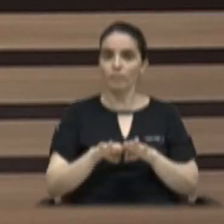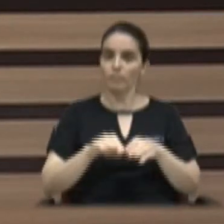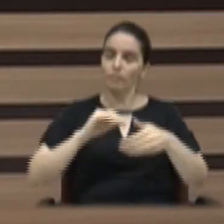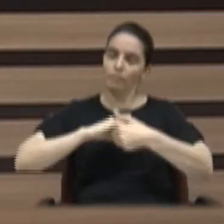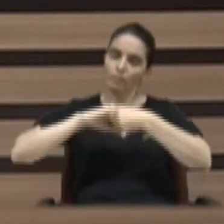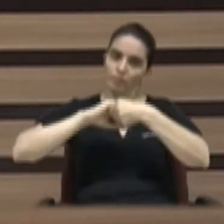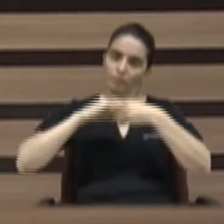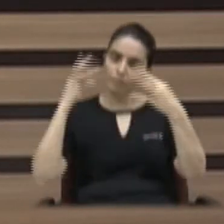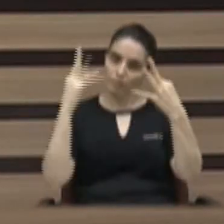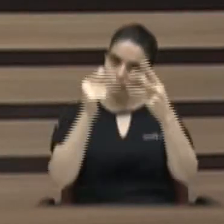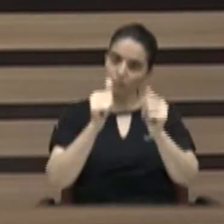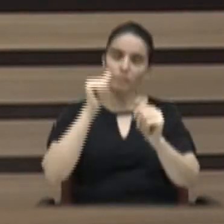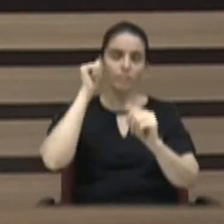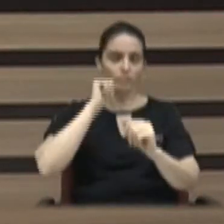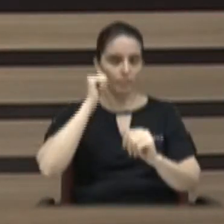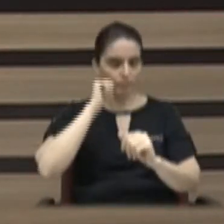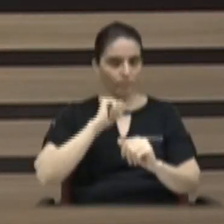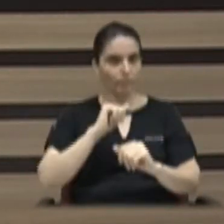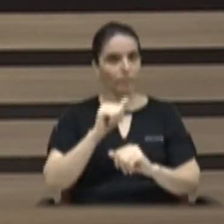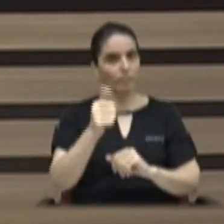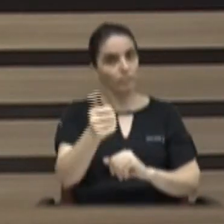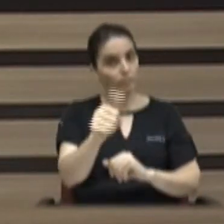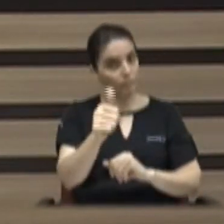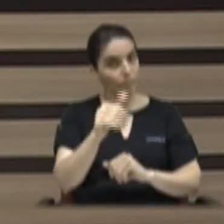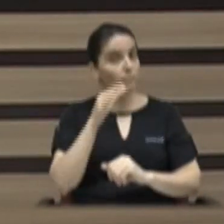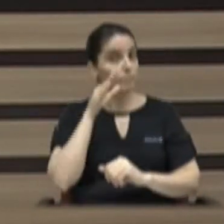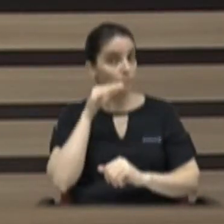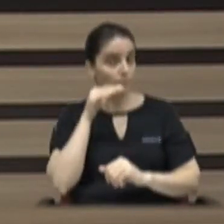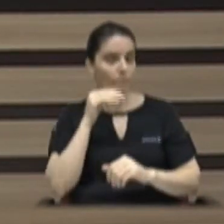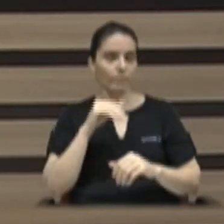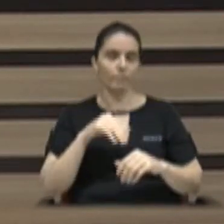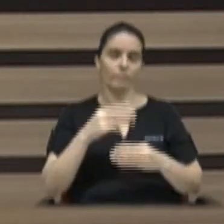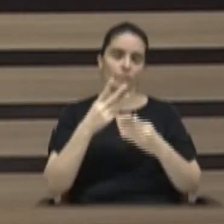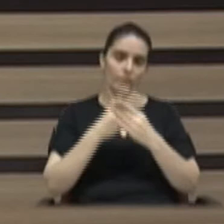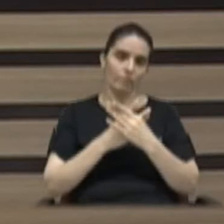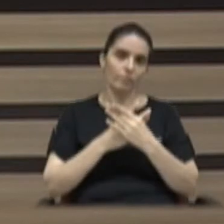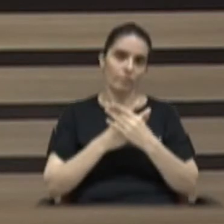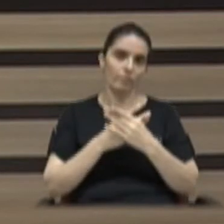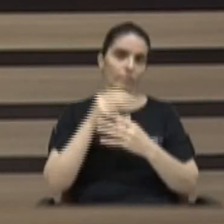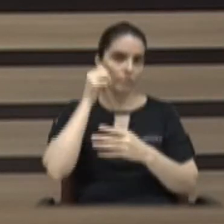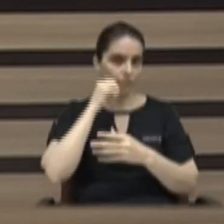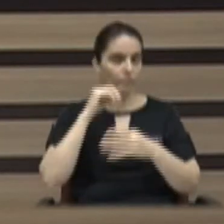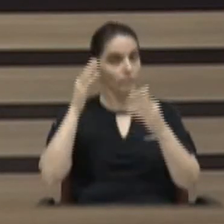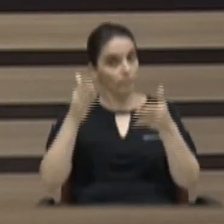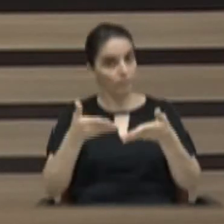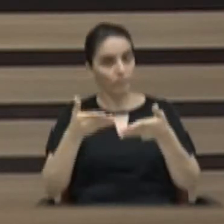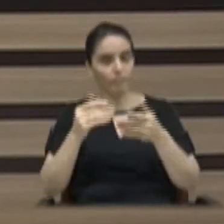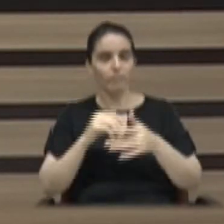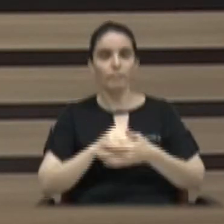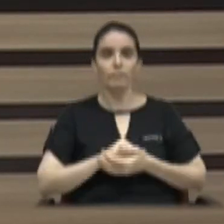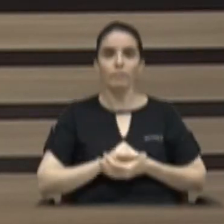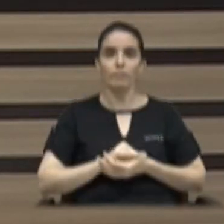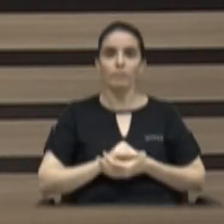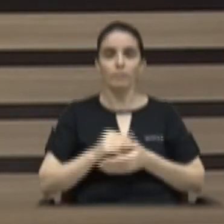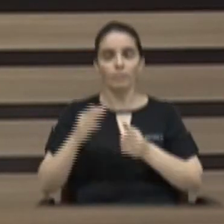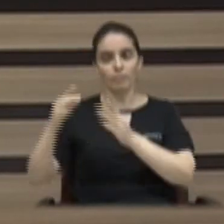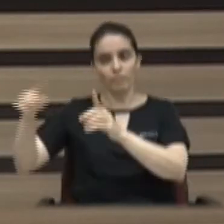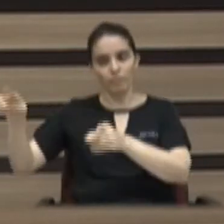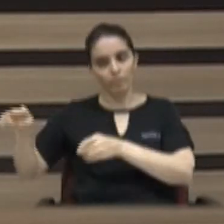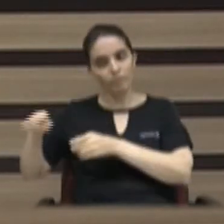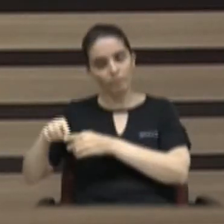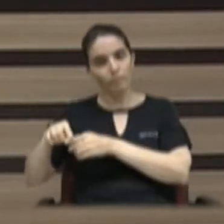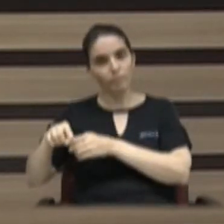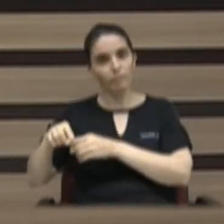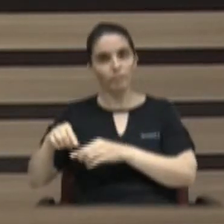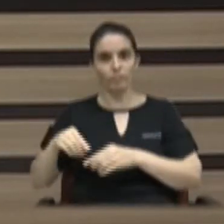as mulheres funcionárias da Câmara, as mulheres que hoje ocupam os gabinetes,